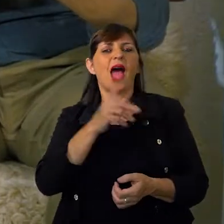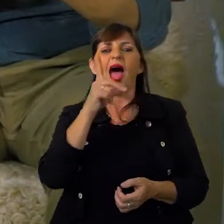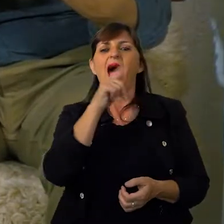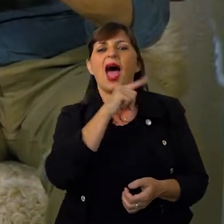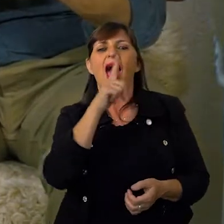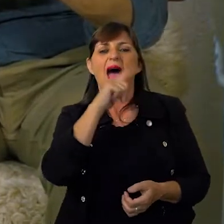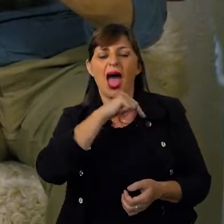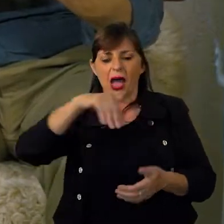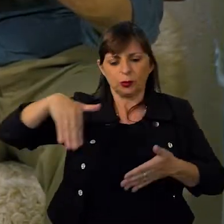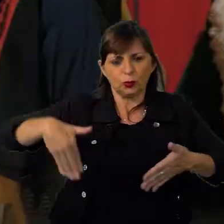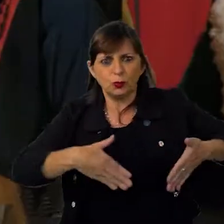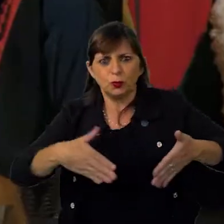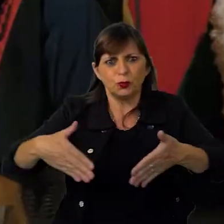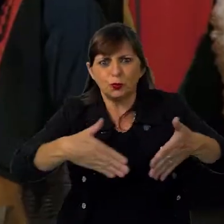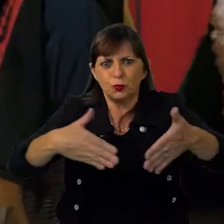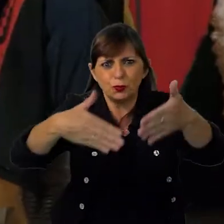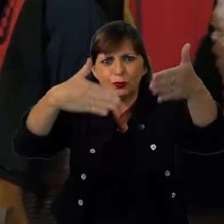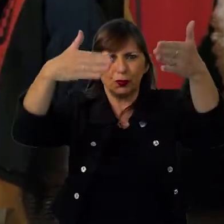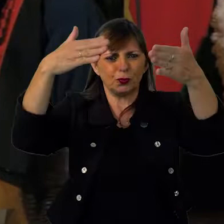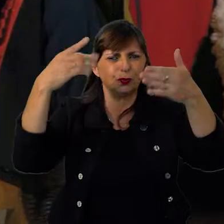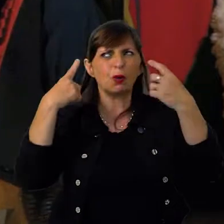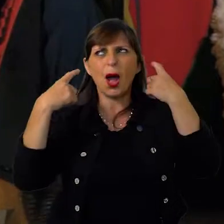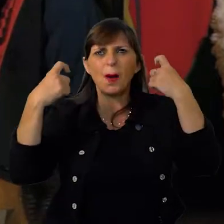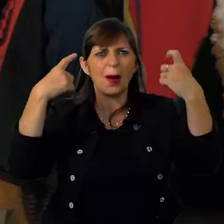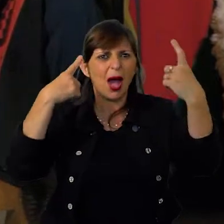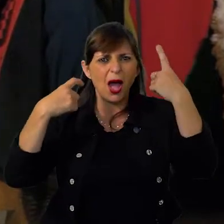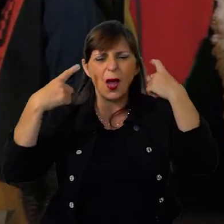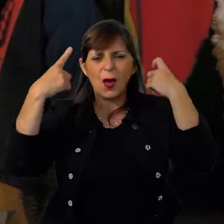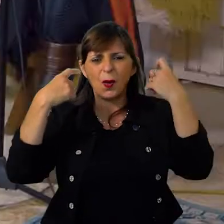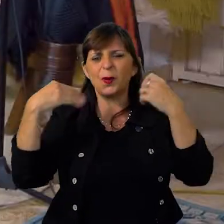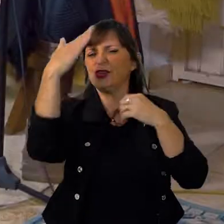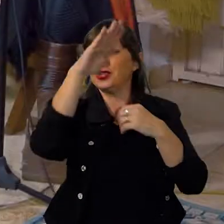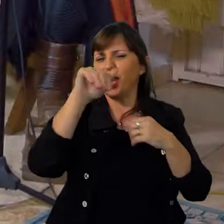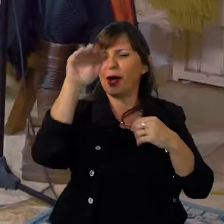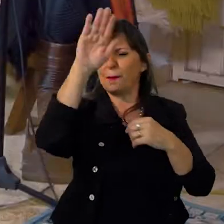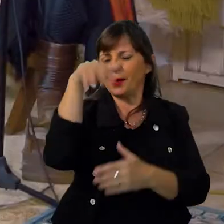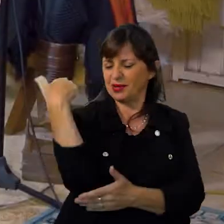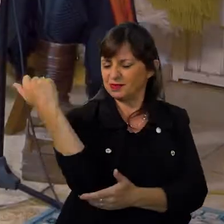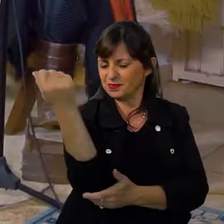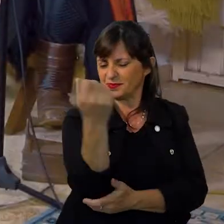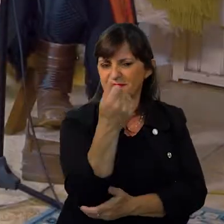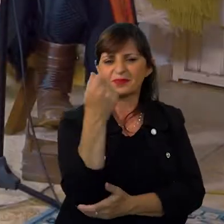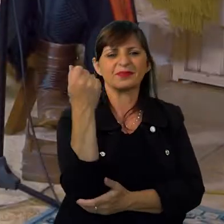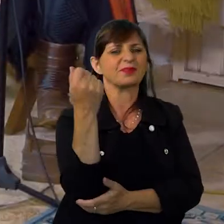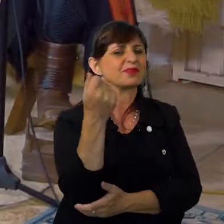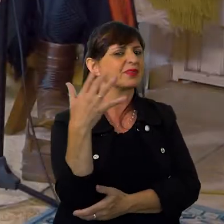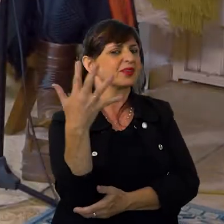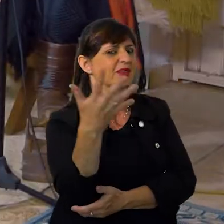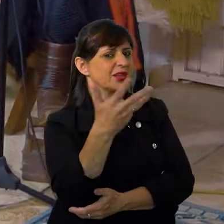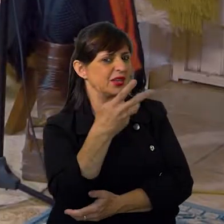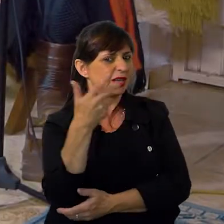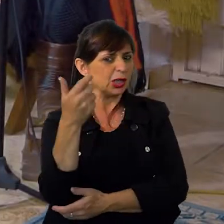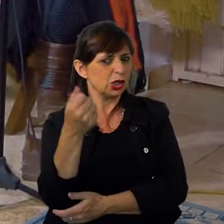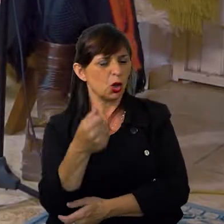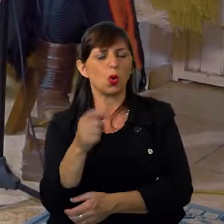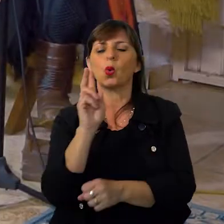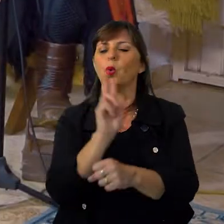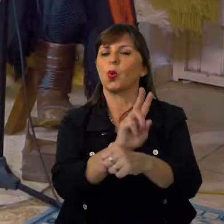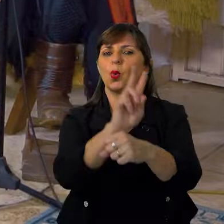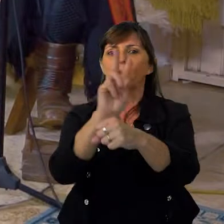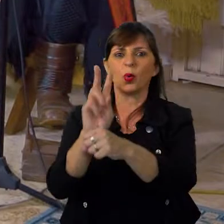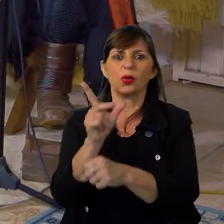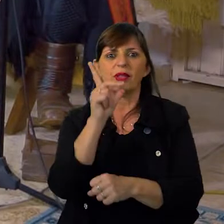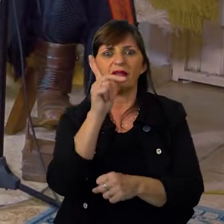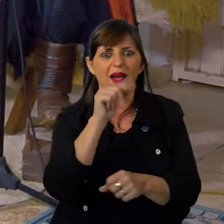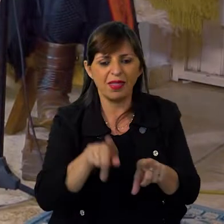a Correnteza chora e canta por capricho em cuidam mado no mukou e